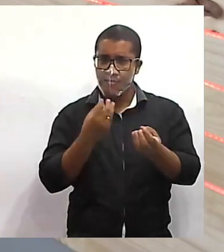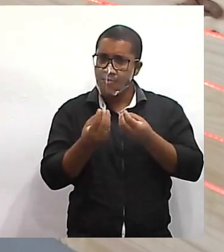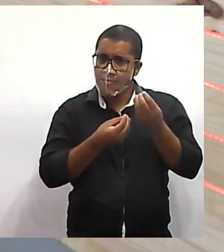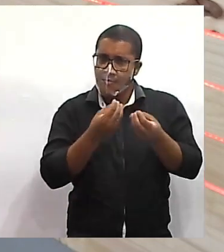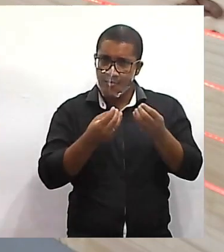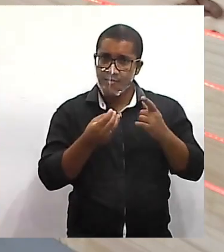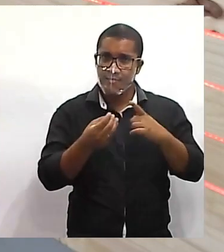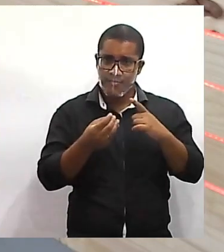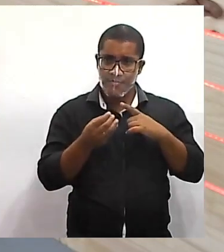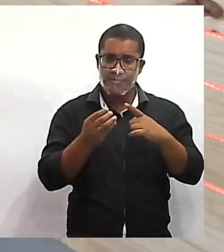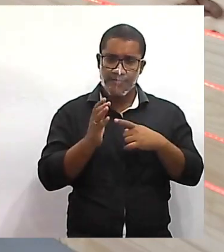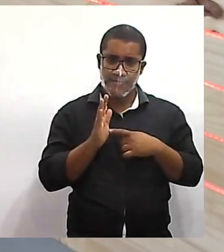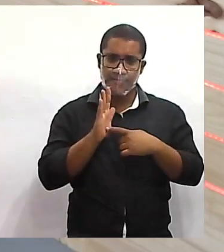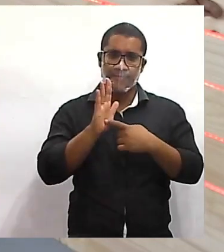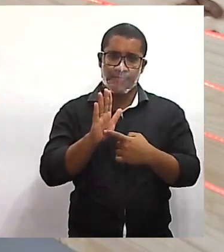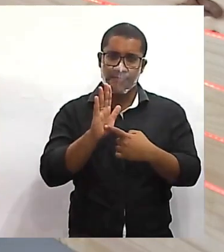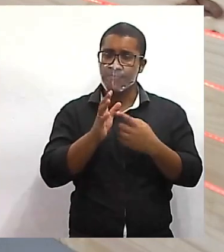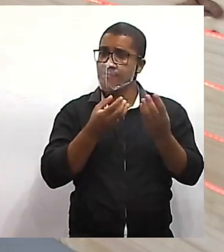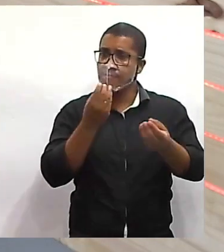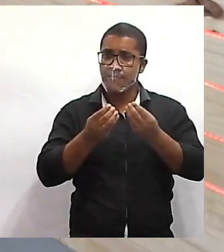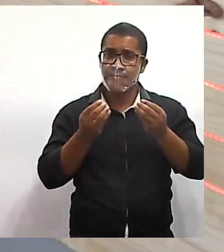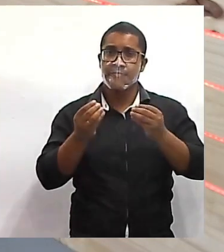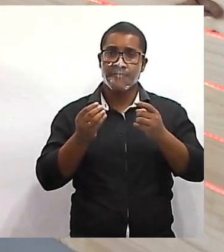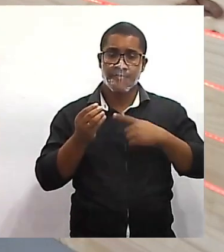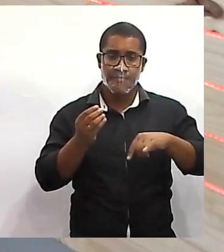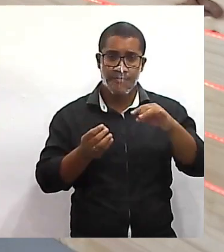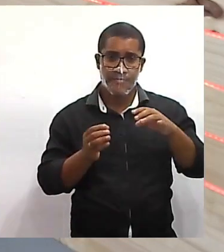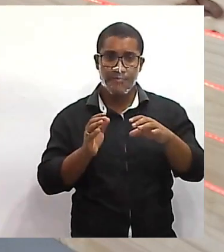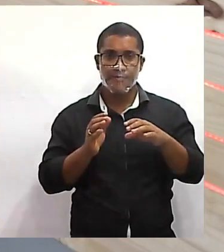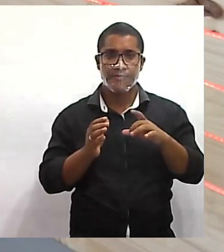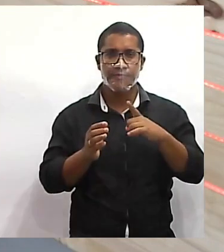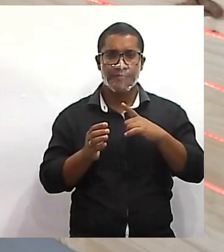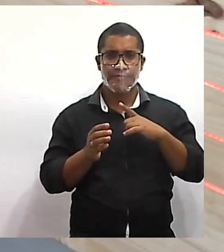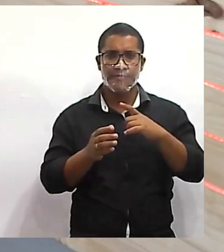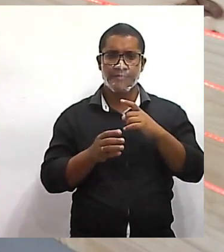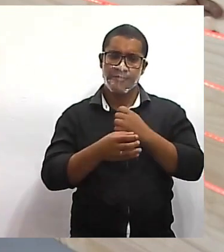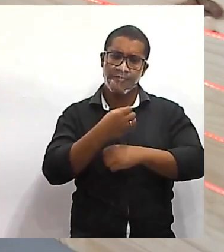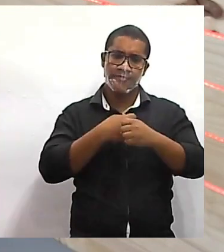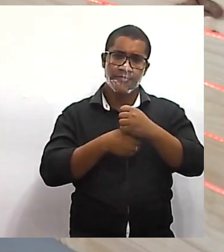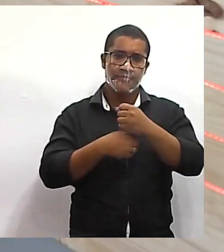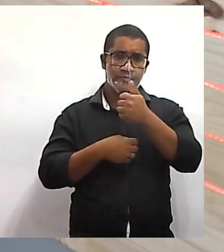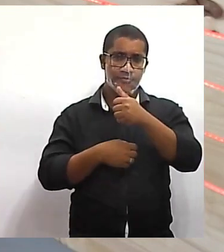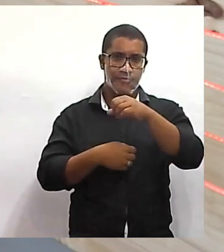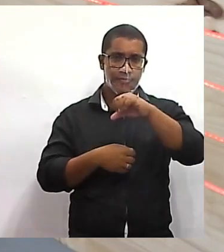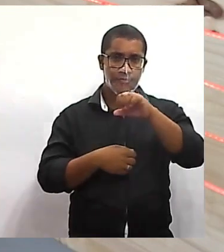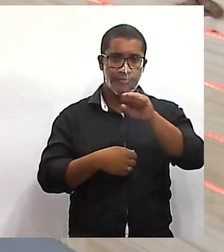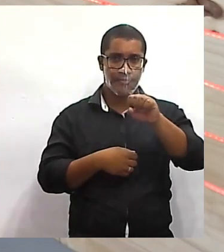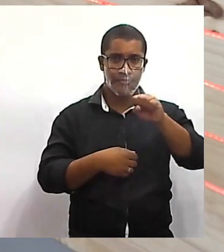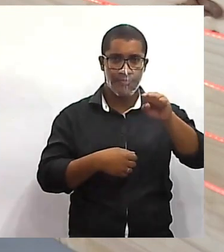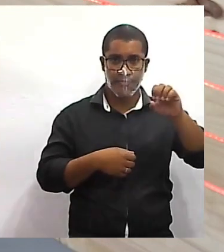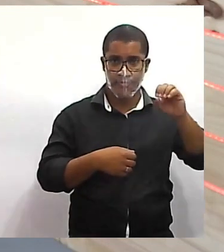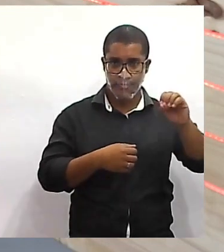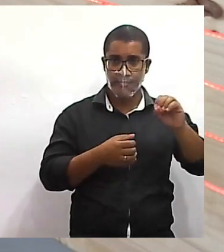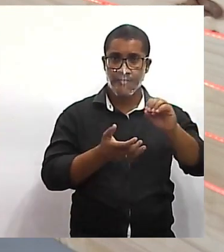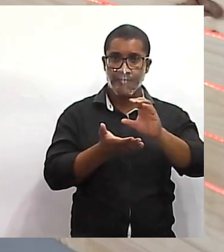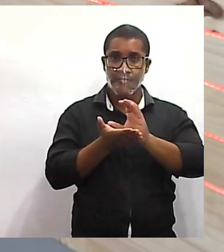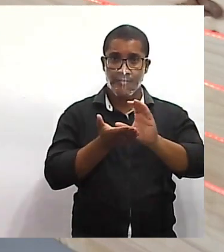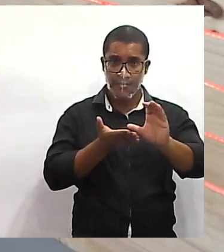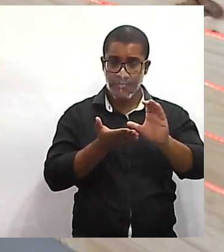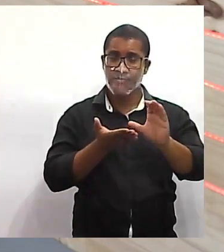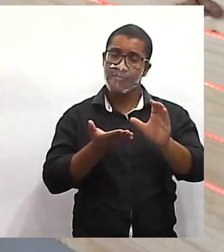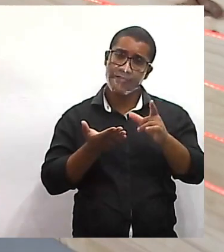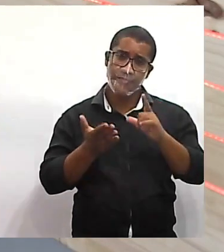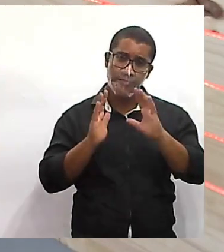dizer, em evidência, a partir da nossa Constituição de 1988, que já traz,